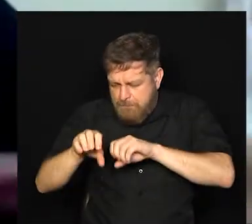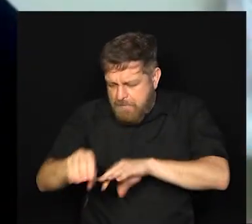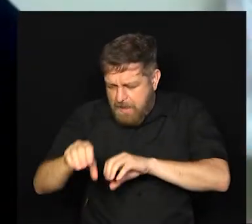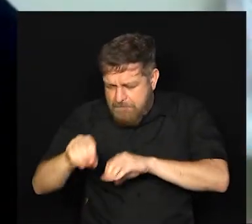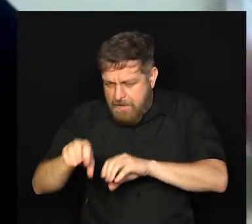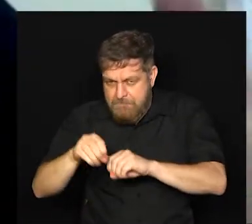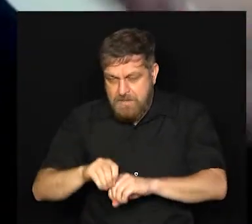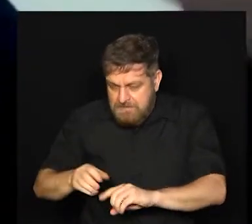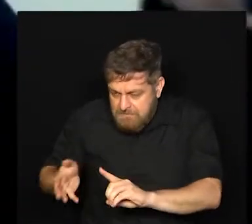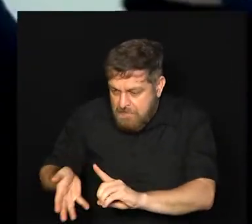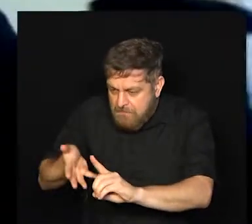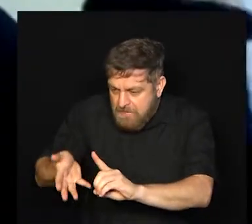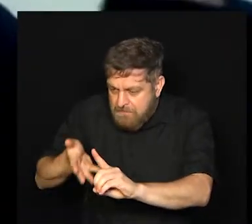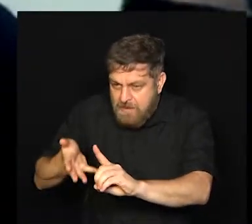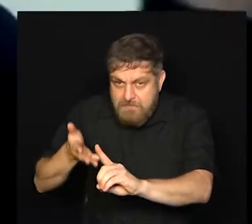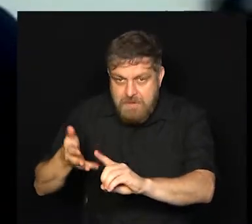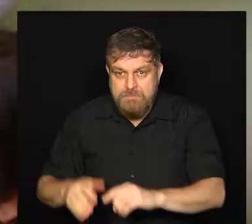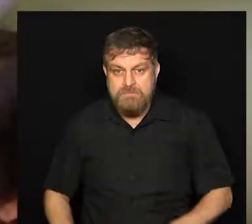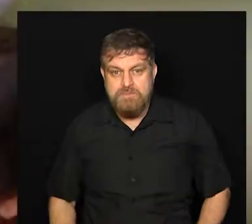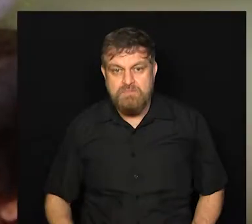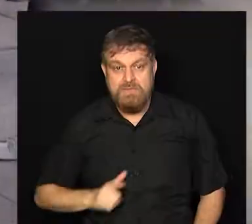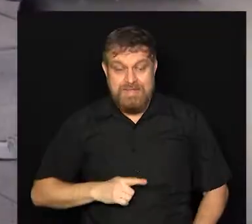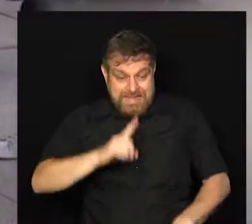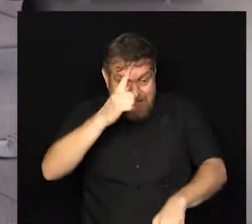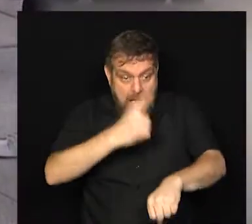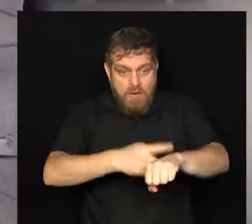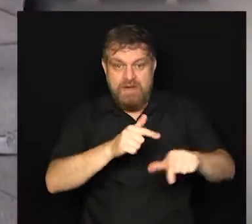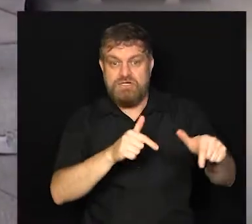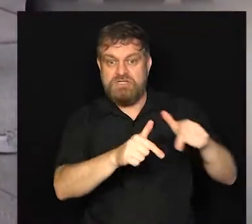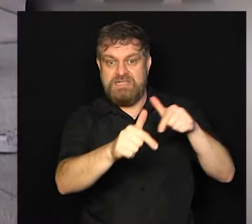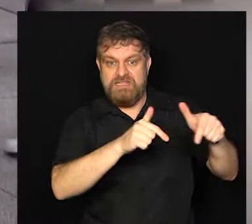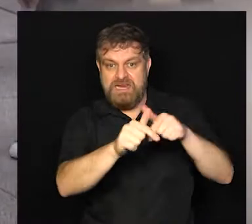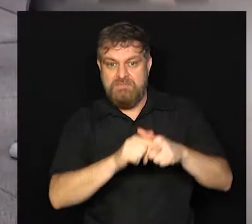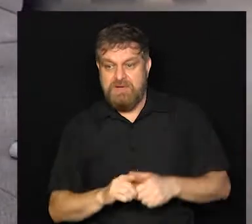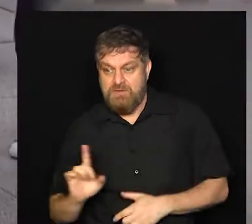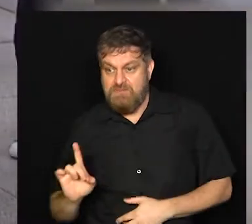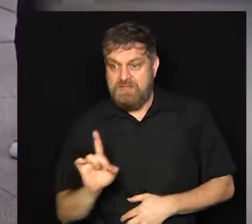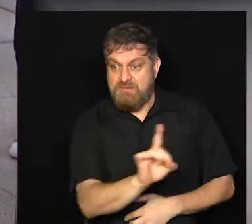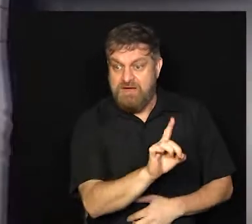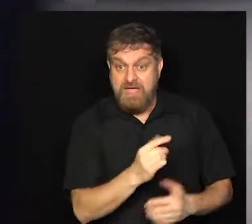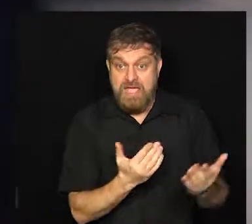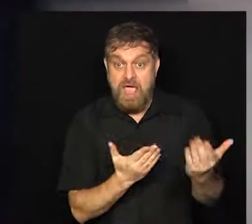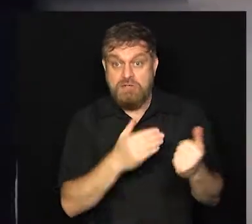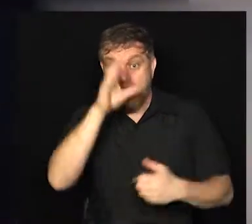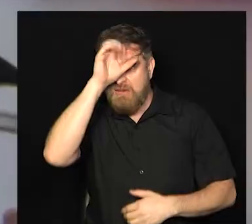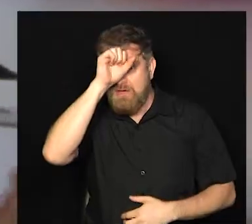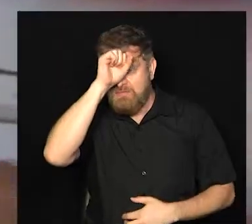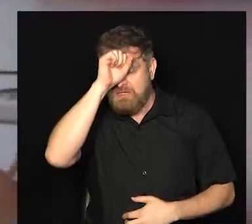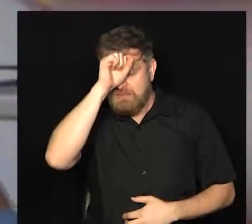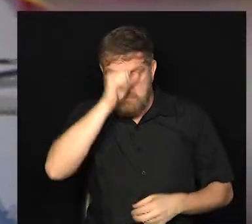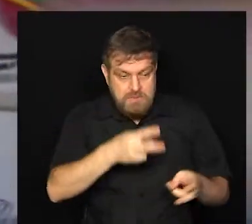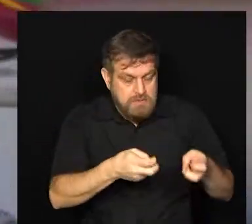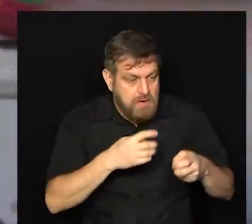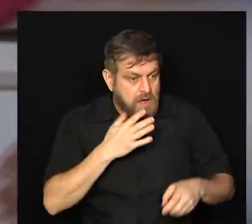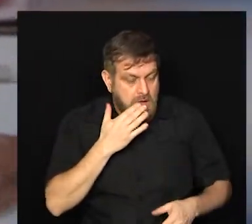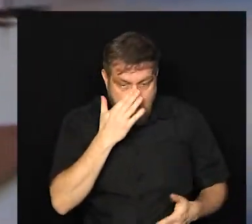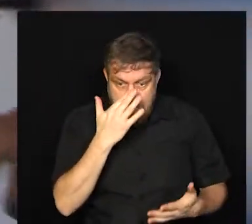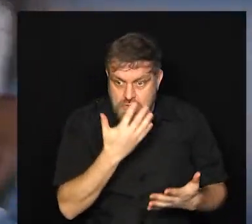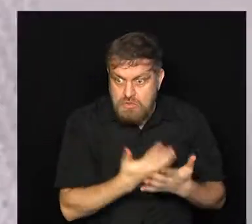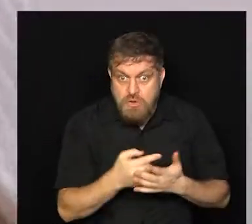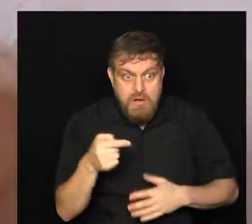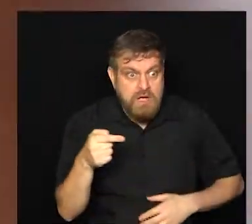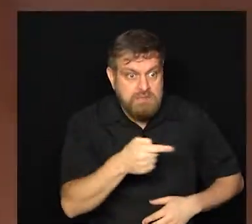nós desenvolvemos. Que quando chega lá no mercado de trabalho como jovem aprendiz, ele se destaca por toda a bagagem que ele recebeu